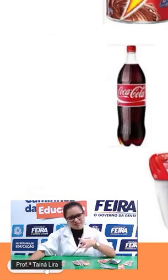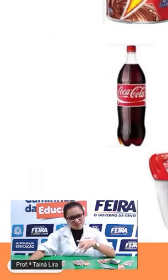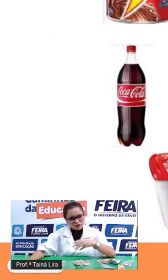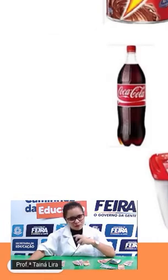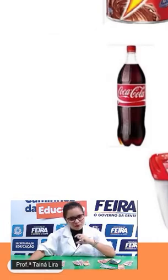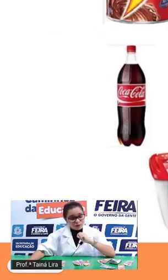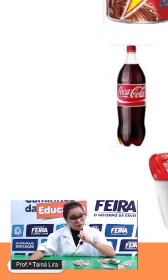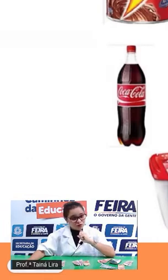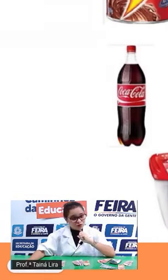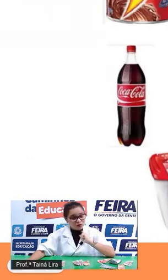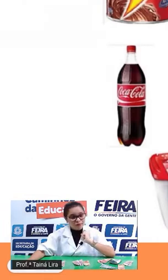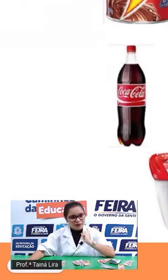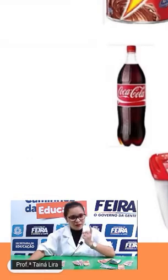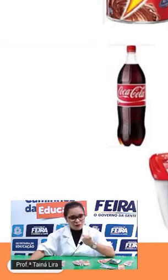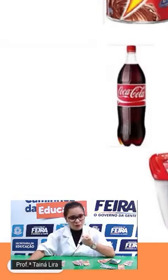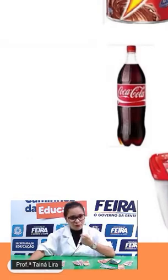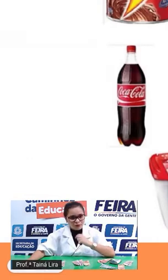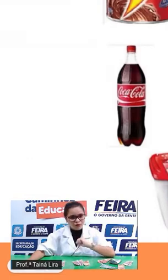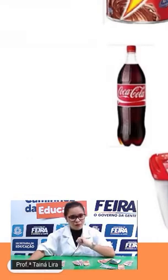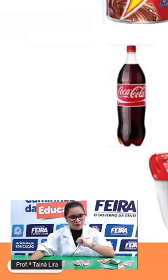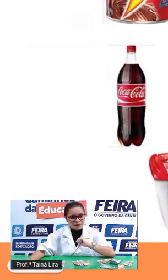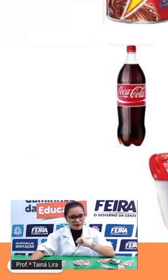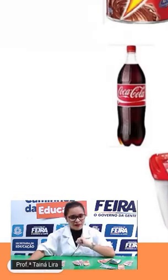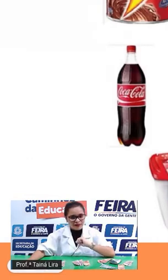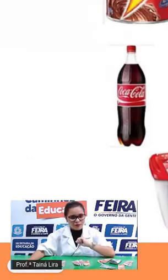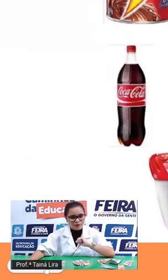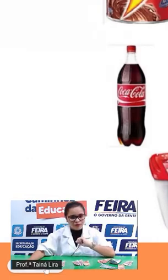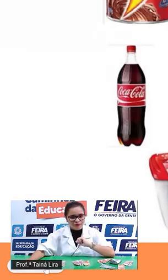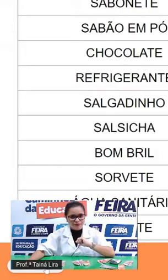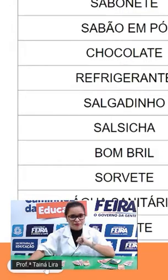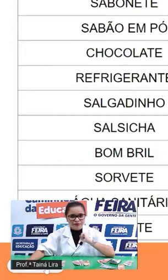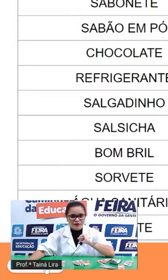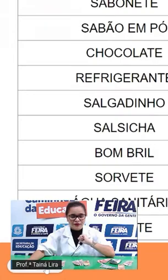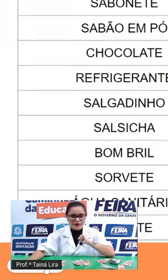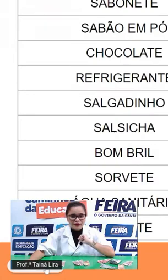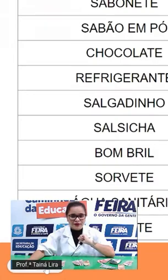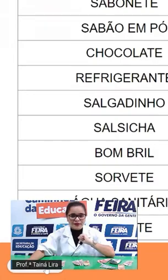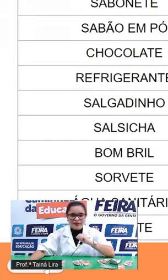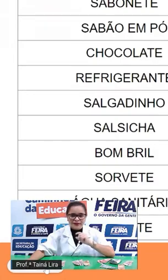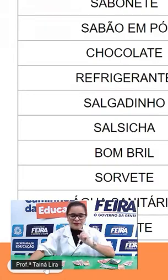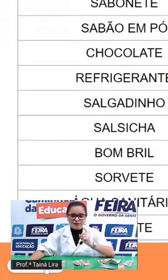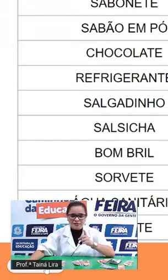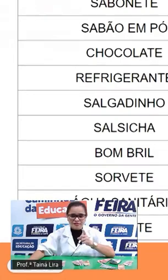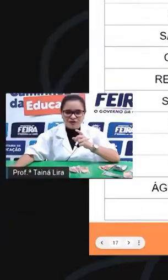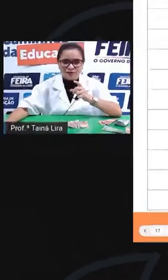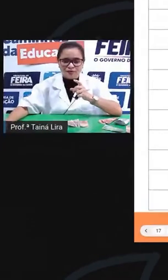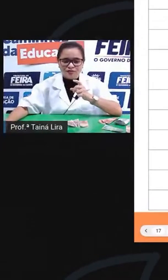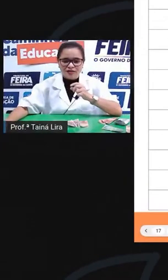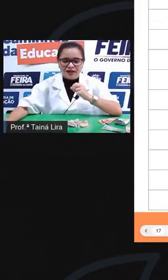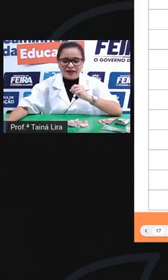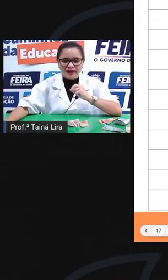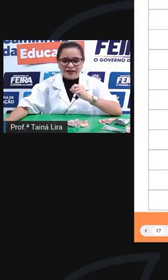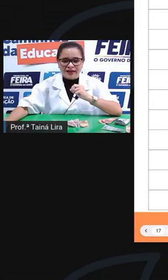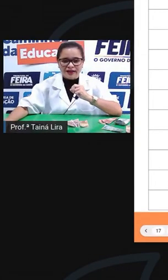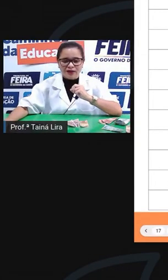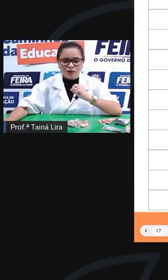então esses são os produtos que Roberto comprou no supermercado, e aqui nós temos